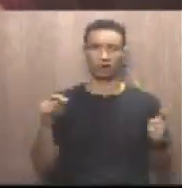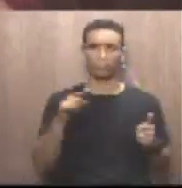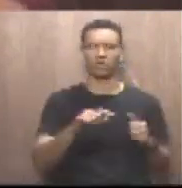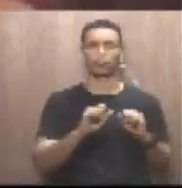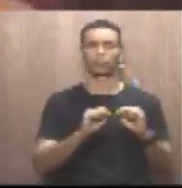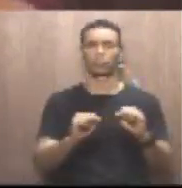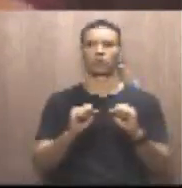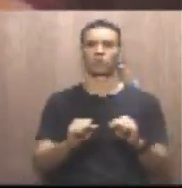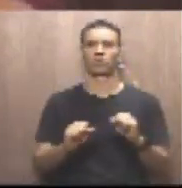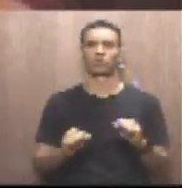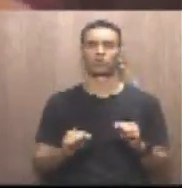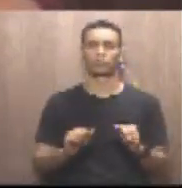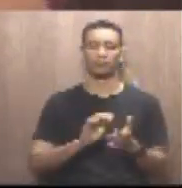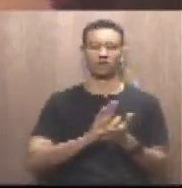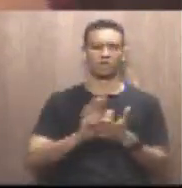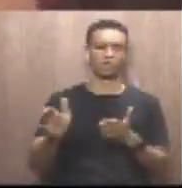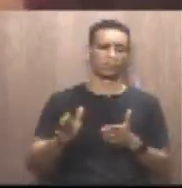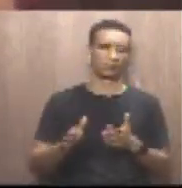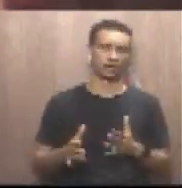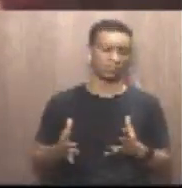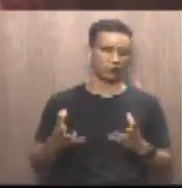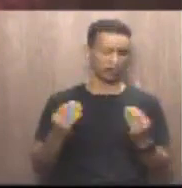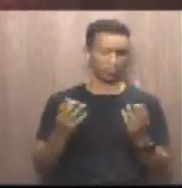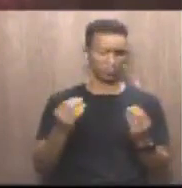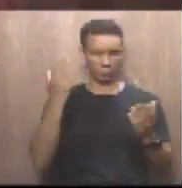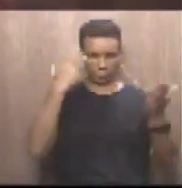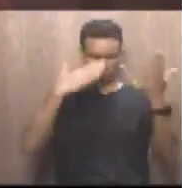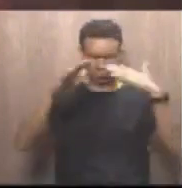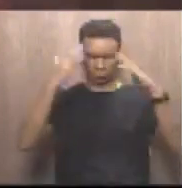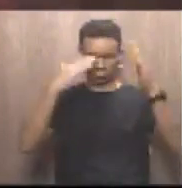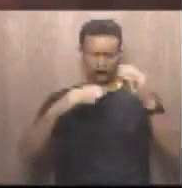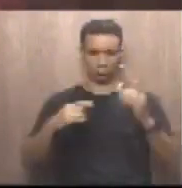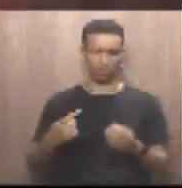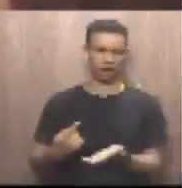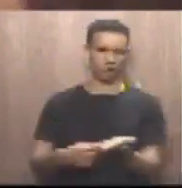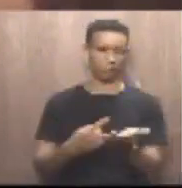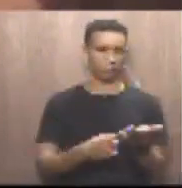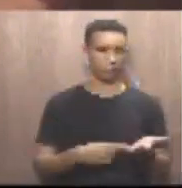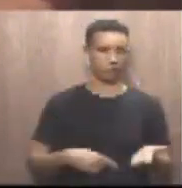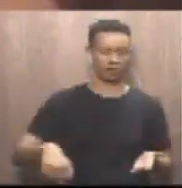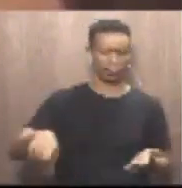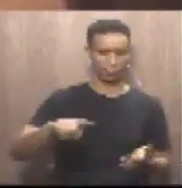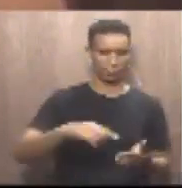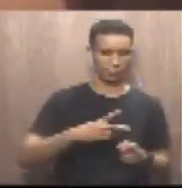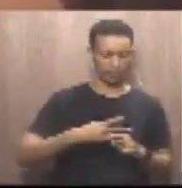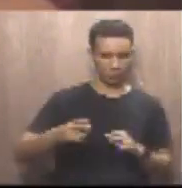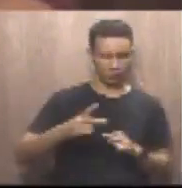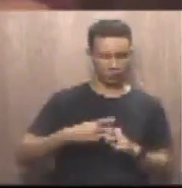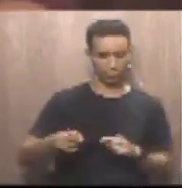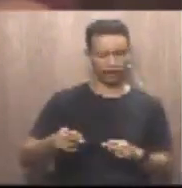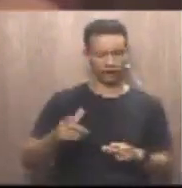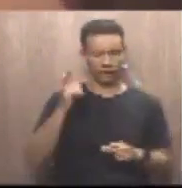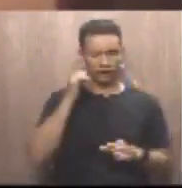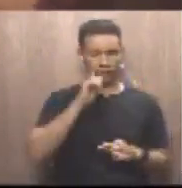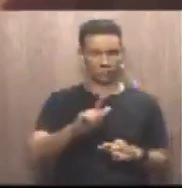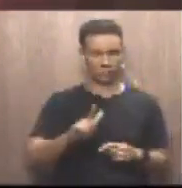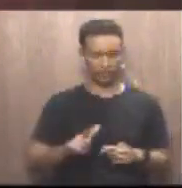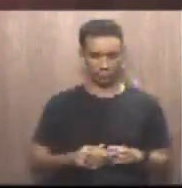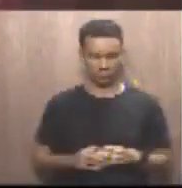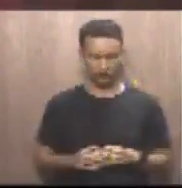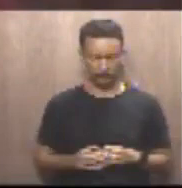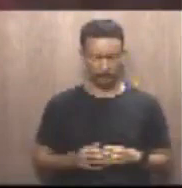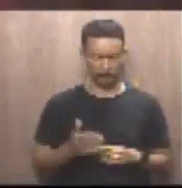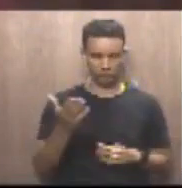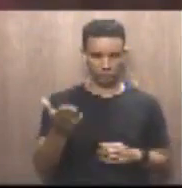saia daquela maternidade cheia de alegria, de harmonia, que ela venceu, que ela conseguiu, para que o